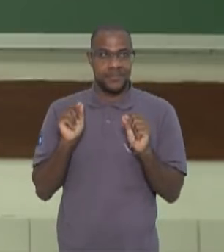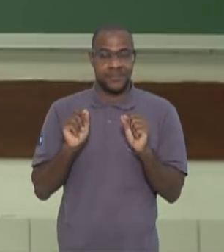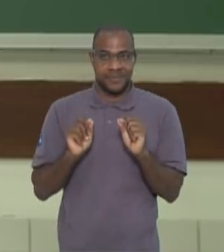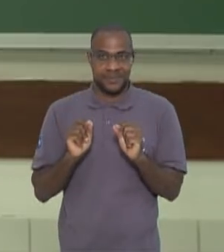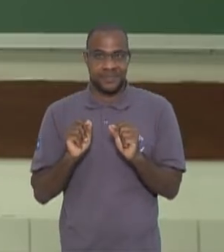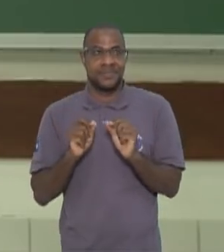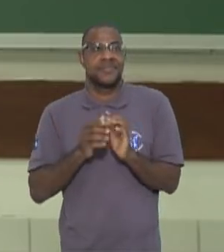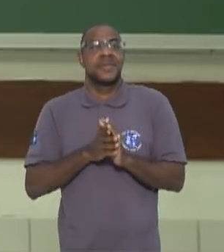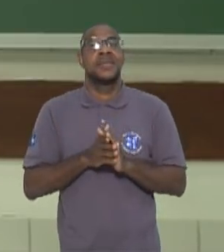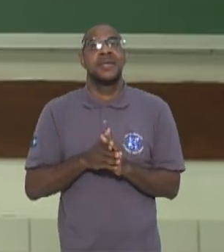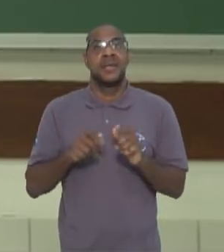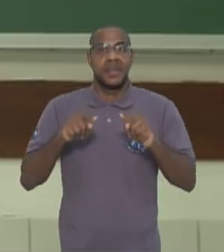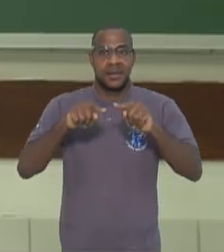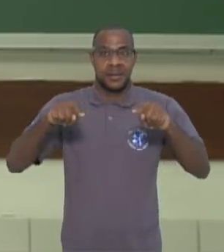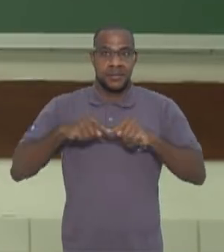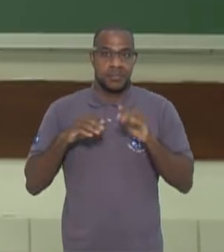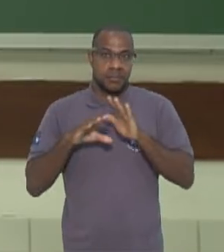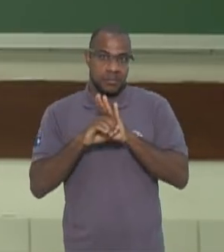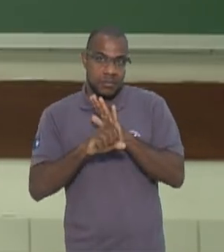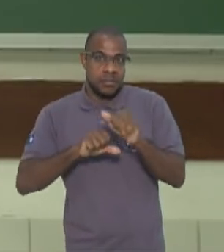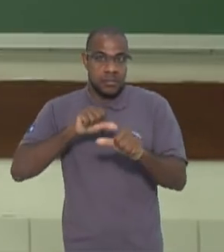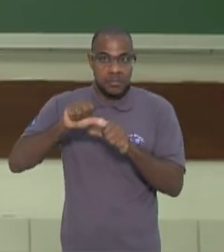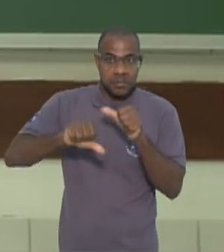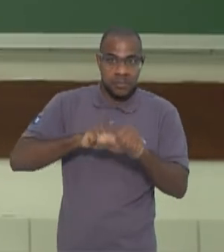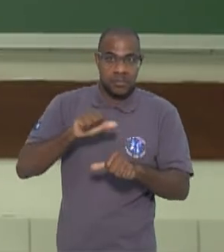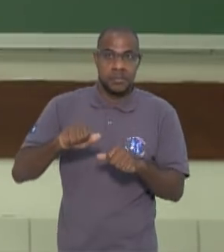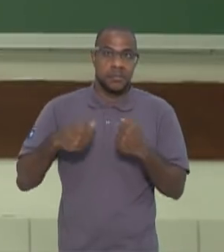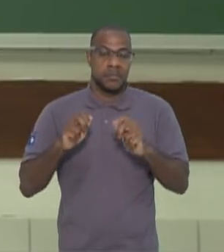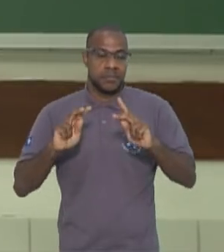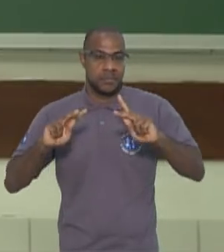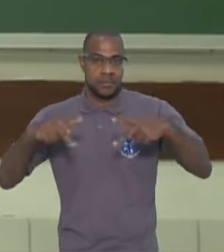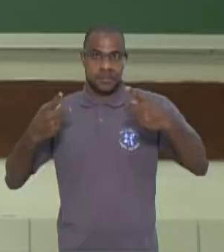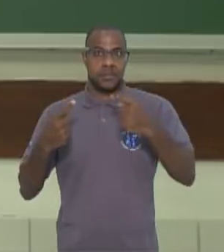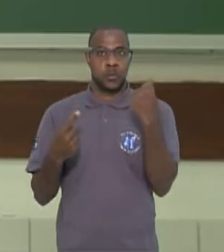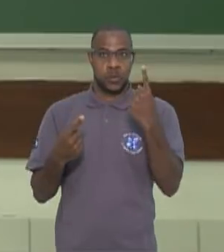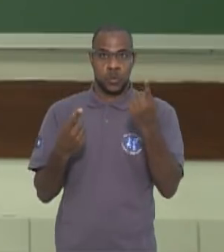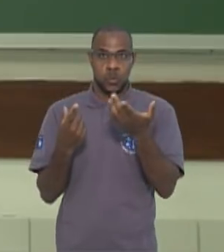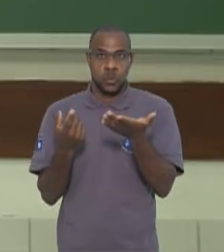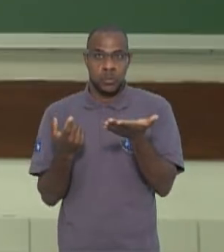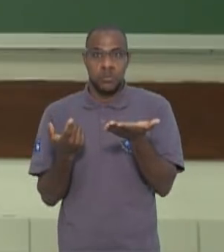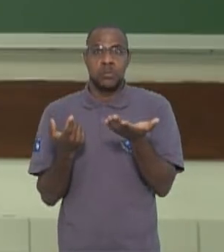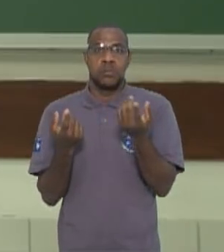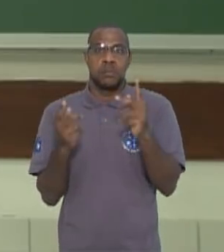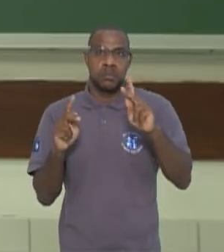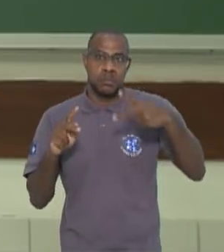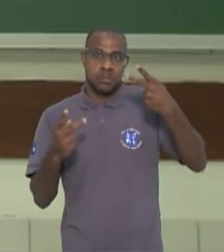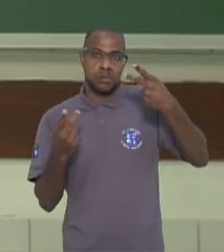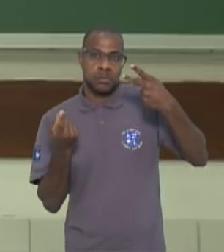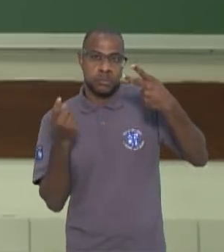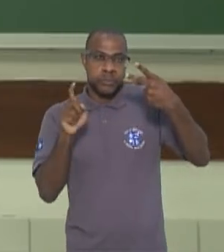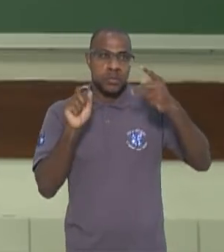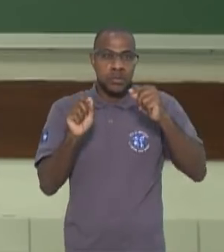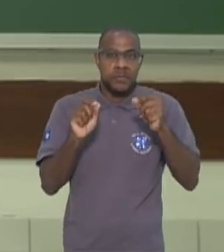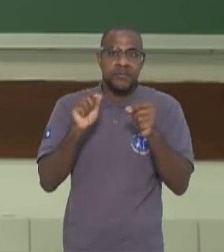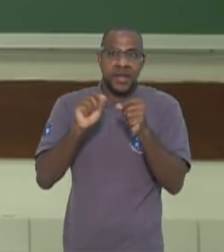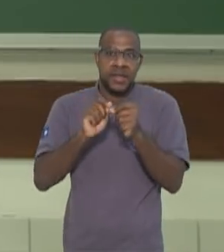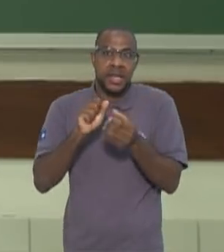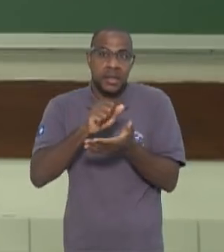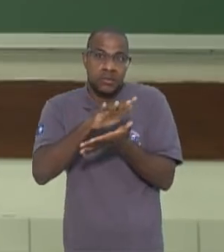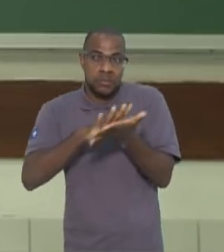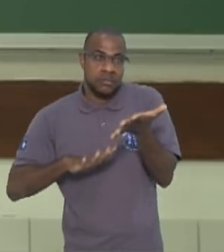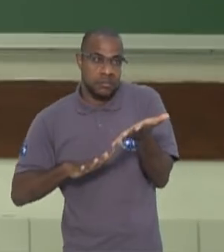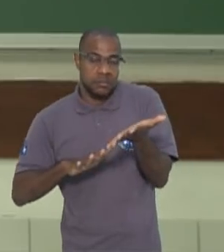no Classroom mudou. Vocês têm que clicar lá no link número 1 e resolver as